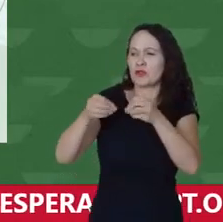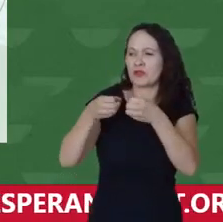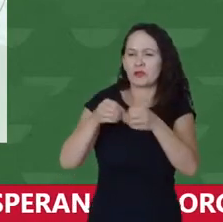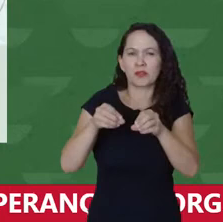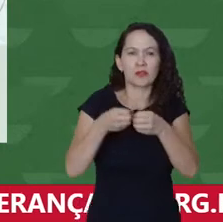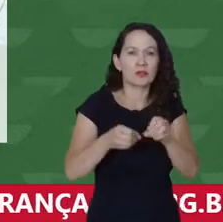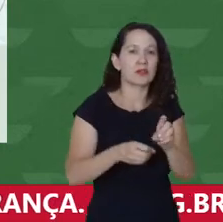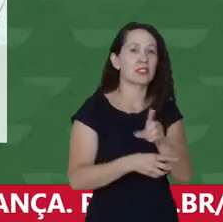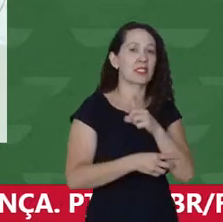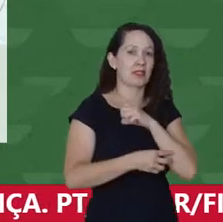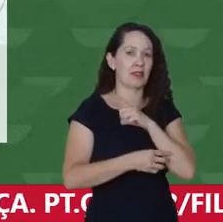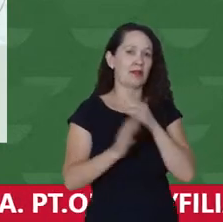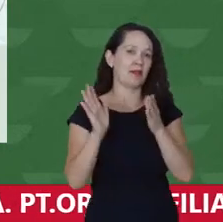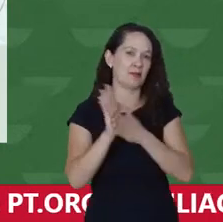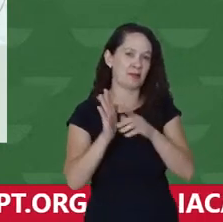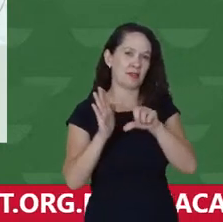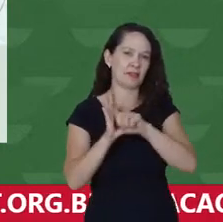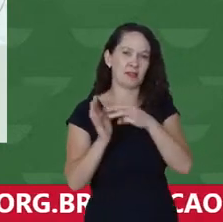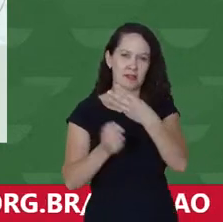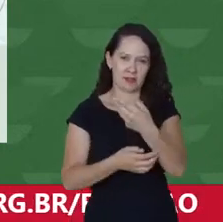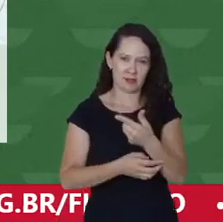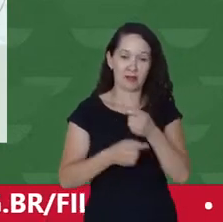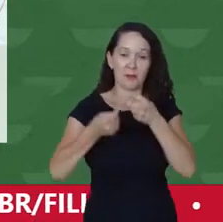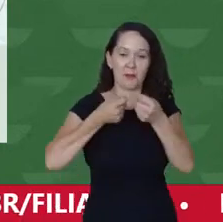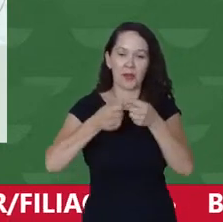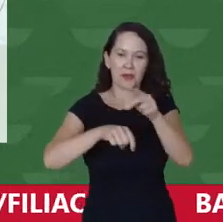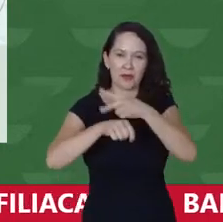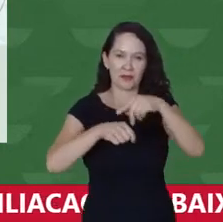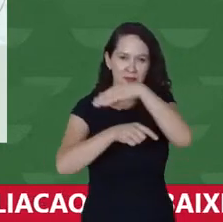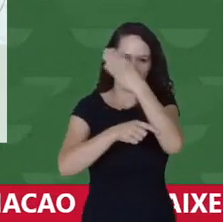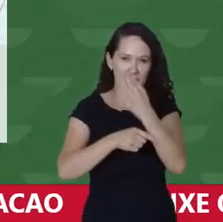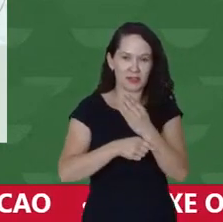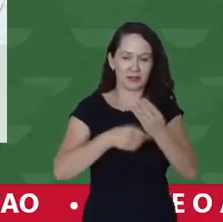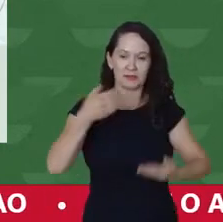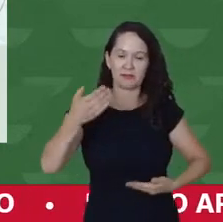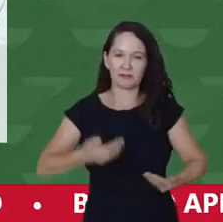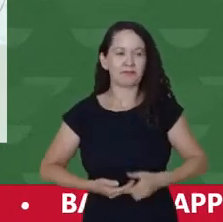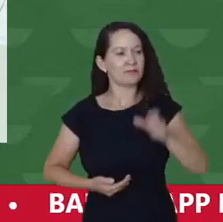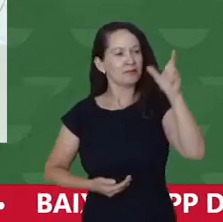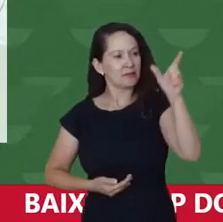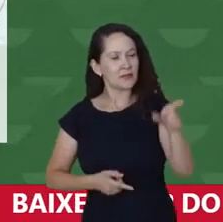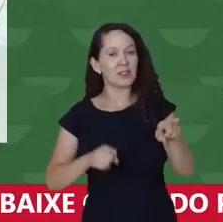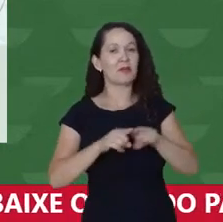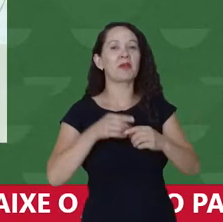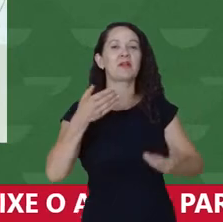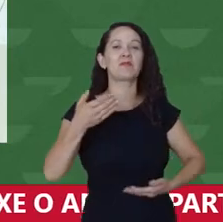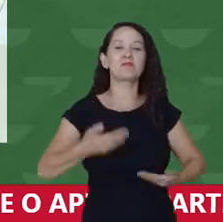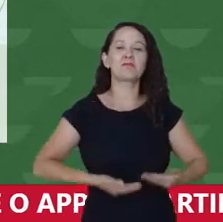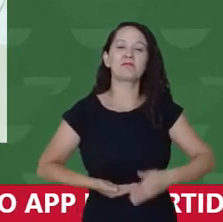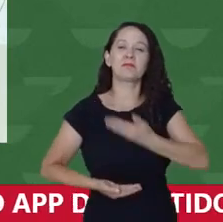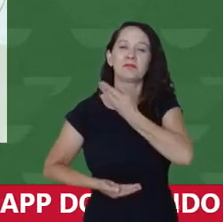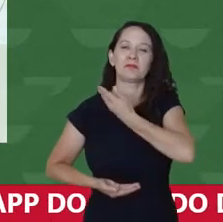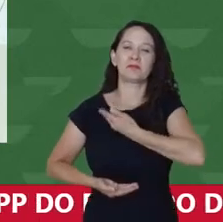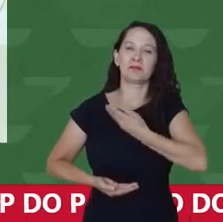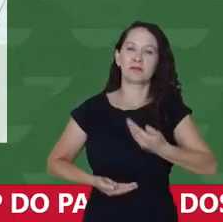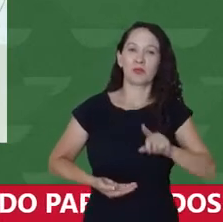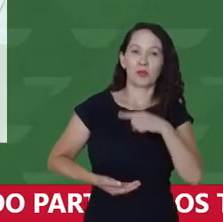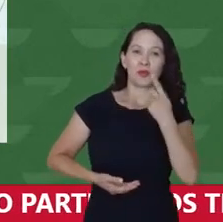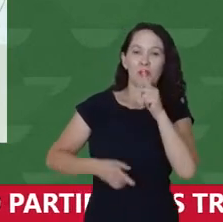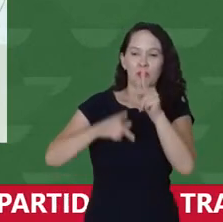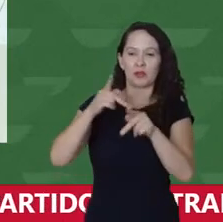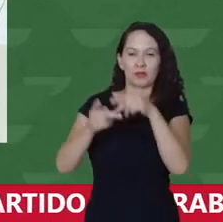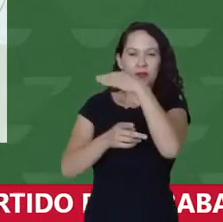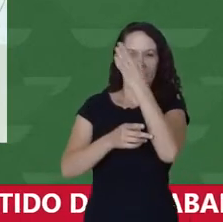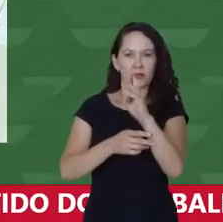que esta PEC 32 trará para a economia do Brasil, para o servidor e para o serviço público para o nosso povo brasileiro.